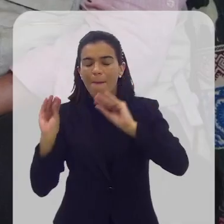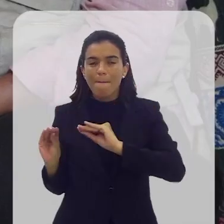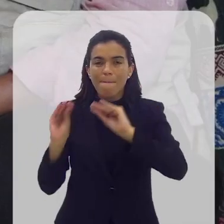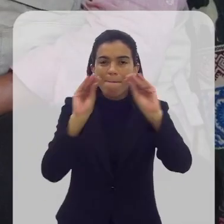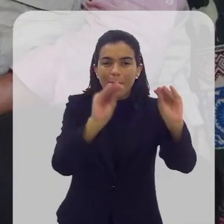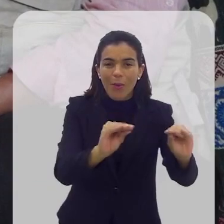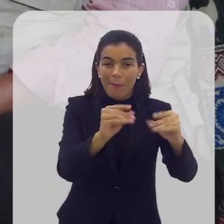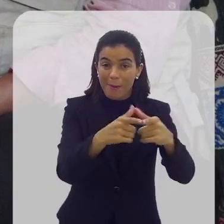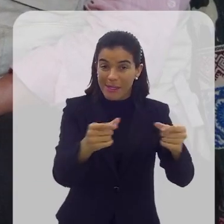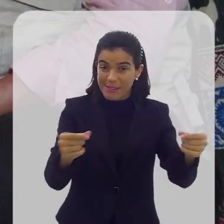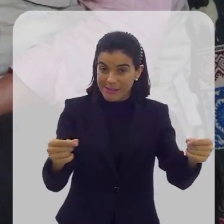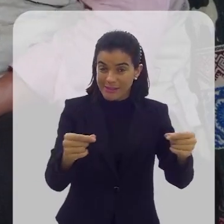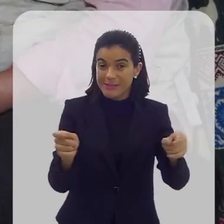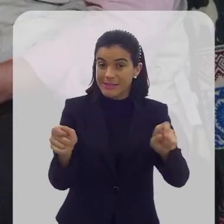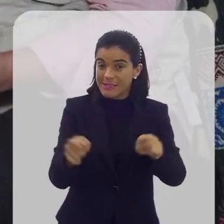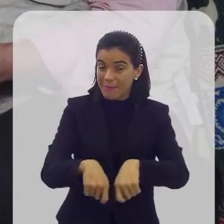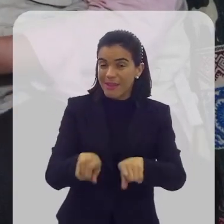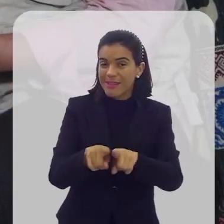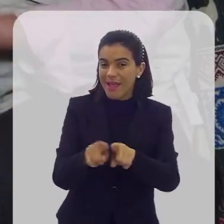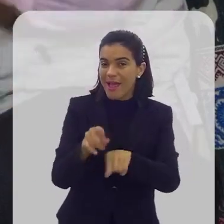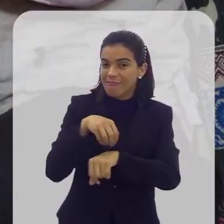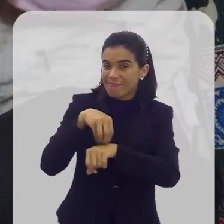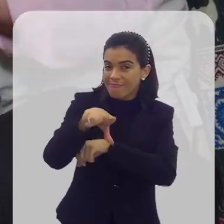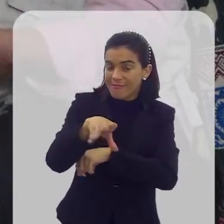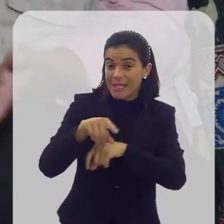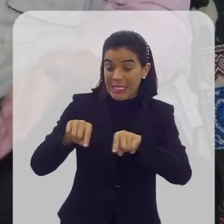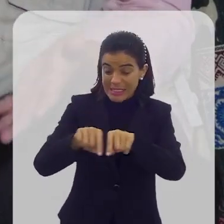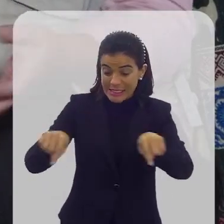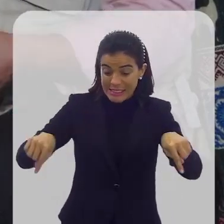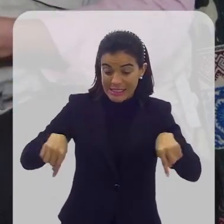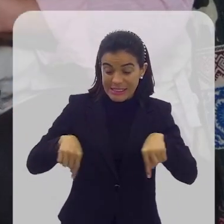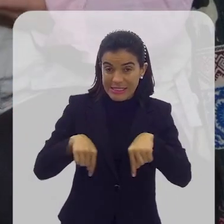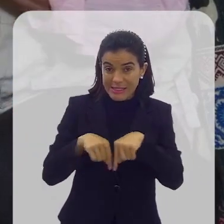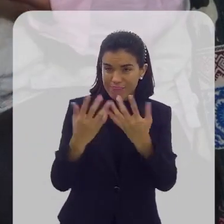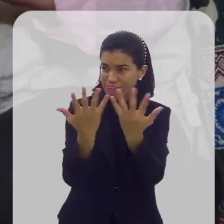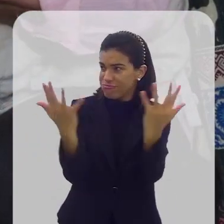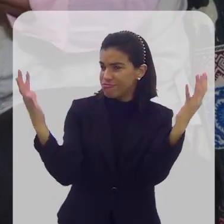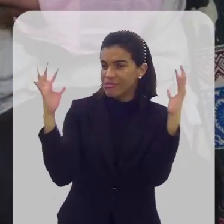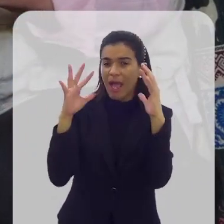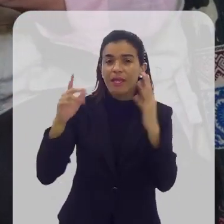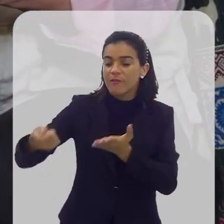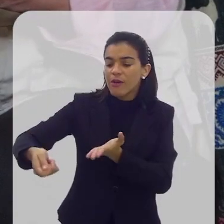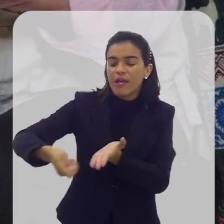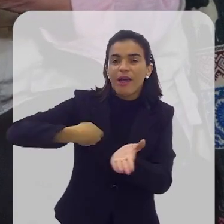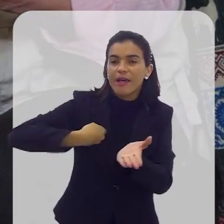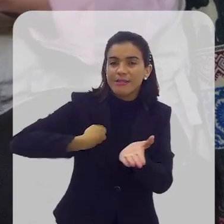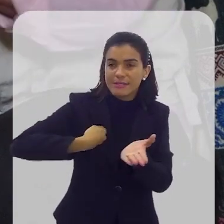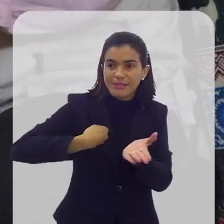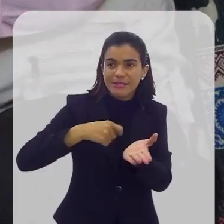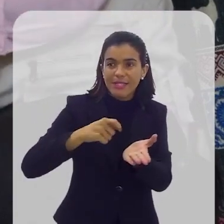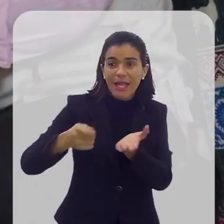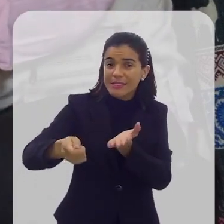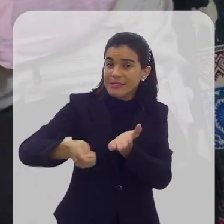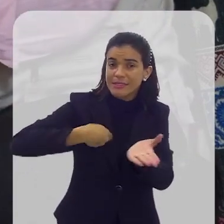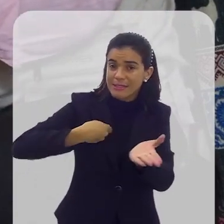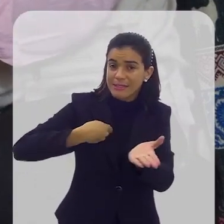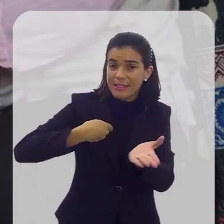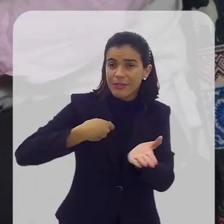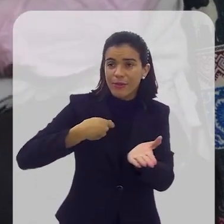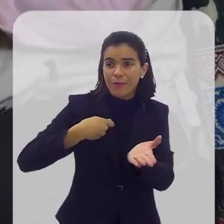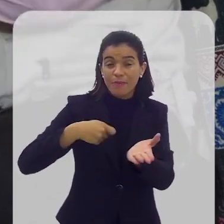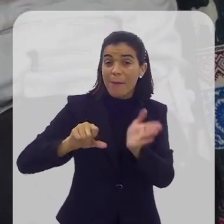a vida da República aconteceu, né? Desde o primeiro presidente que aqui entrou, que chama-se